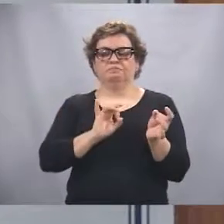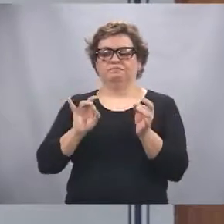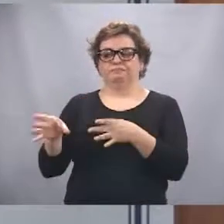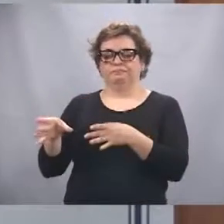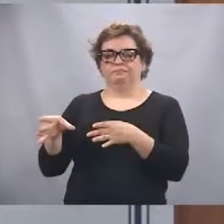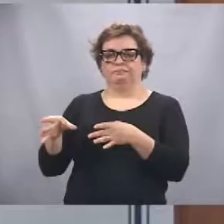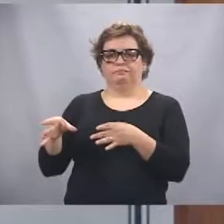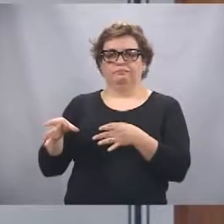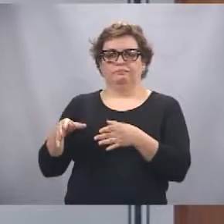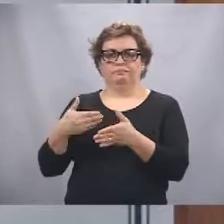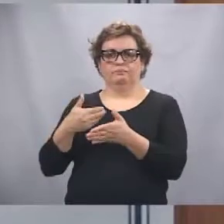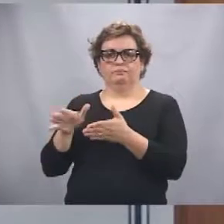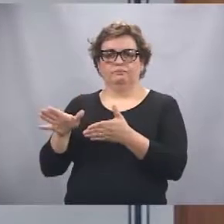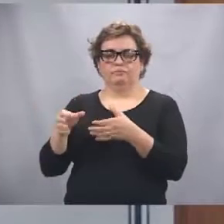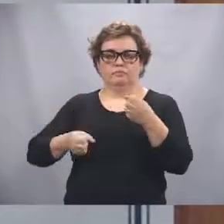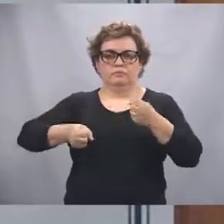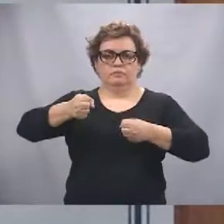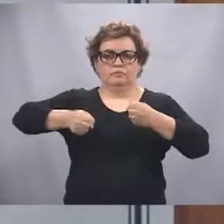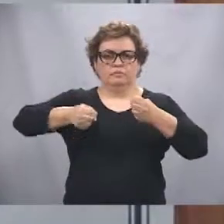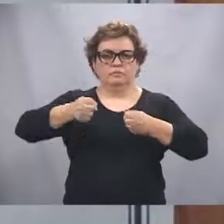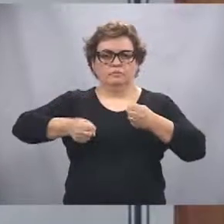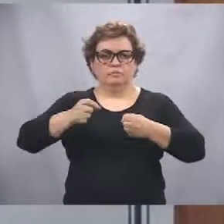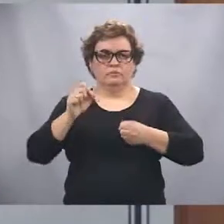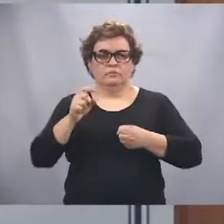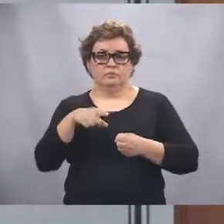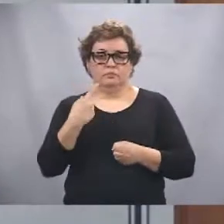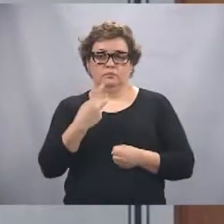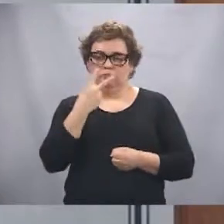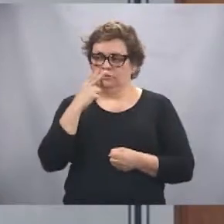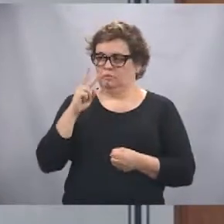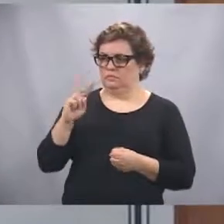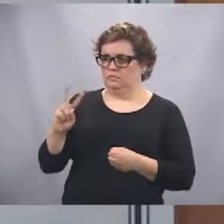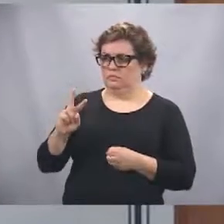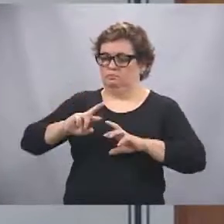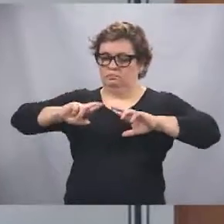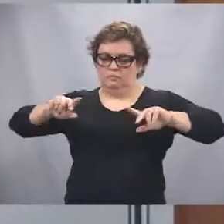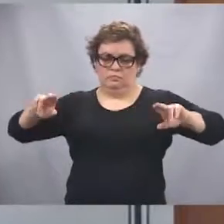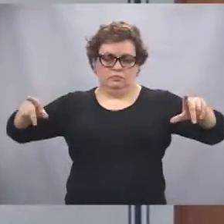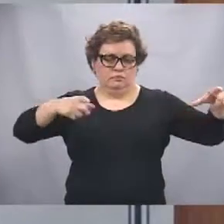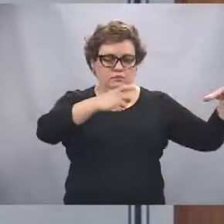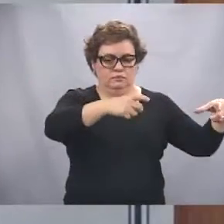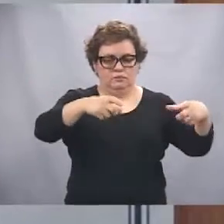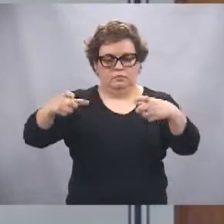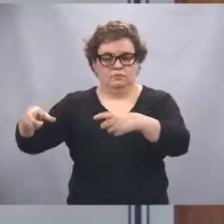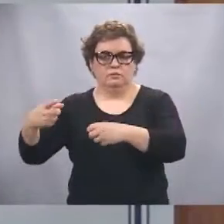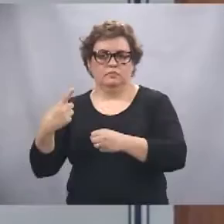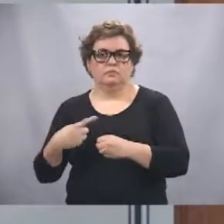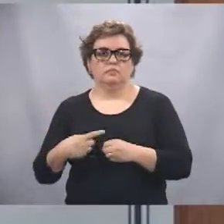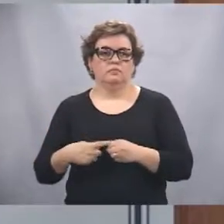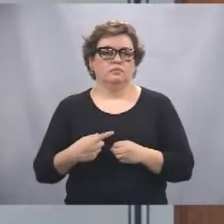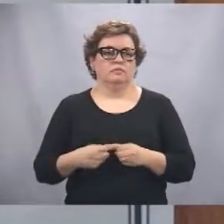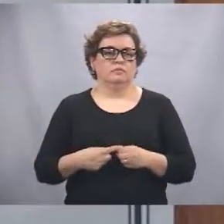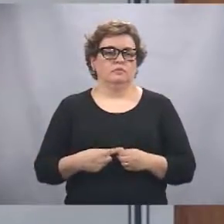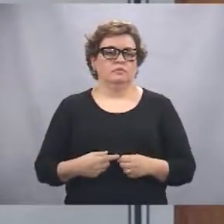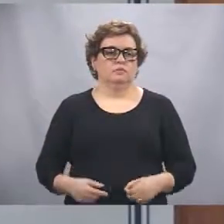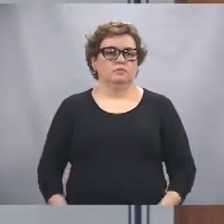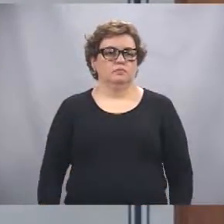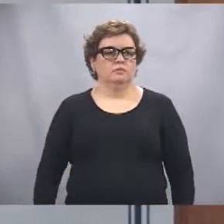das carcaças de automóvel que a gente pode perceber isso em vários pontos da cidade.